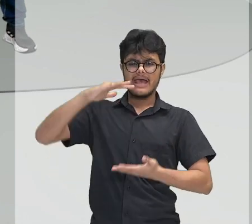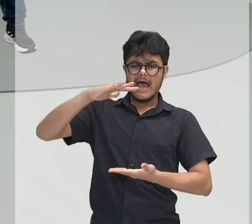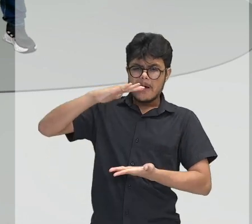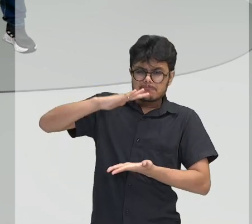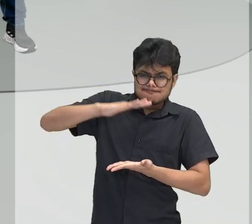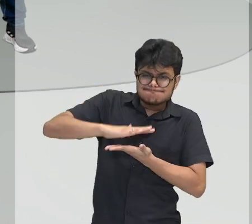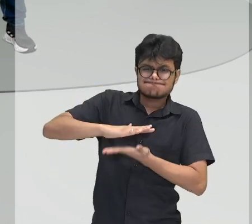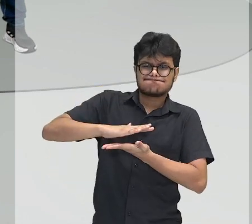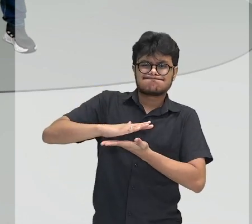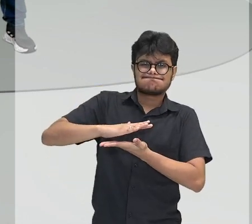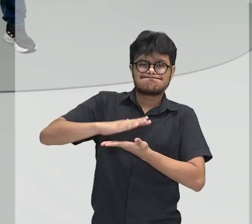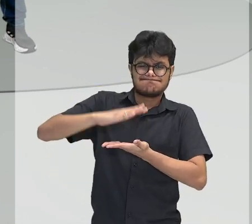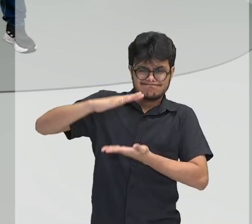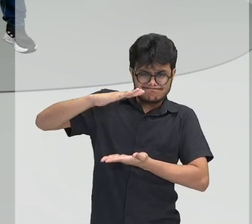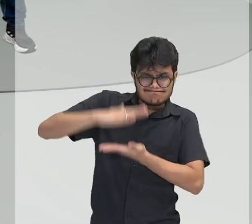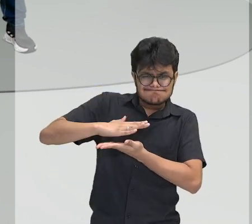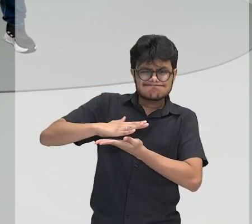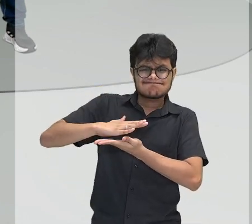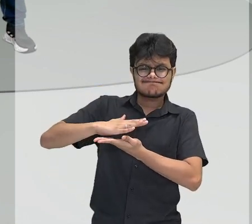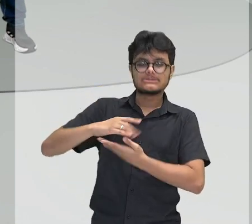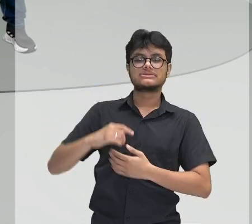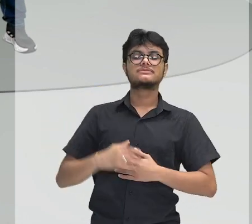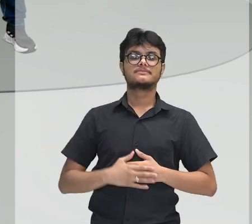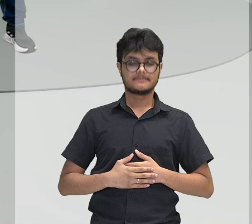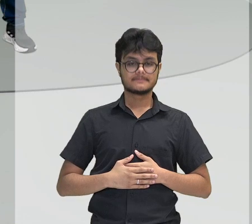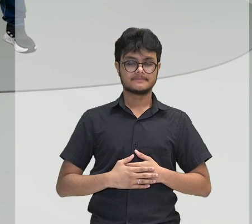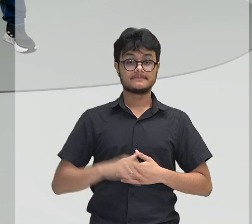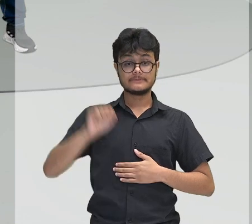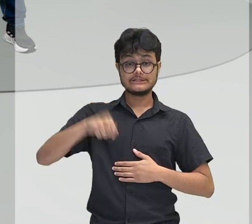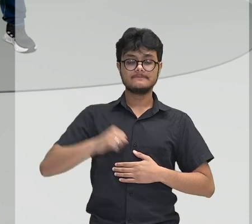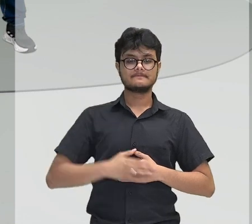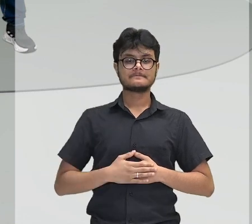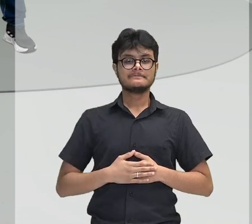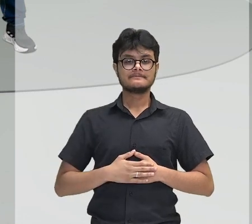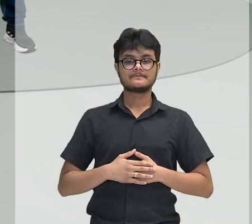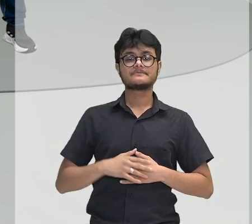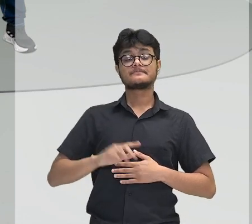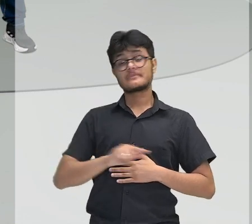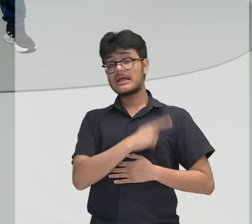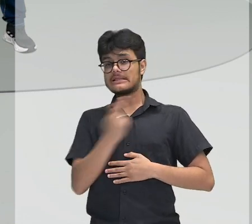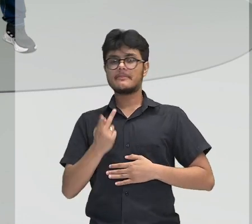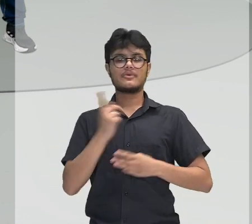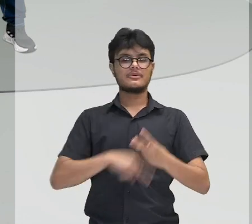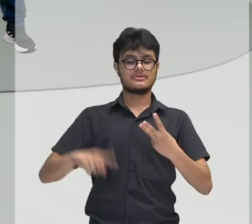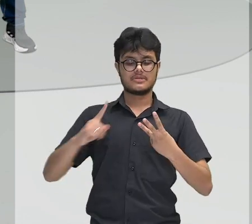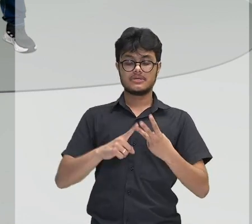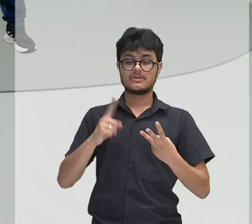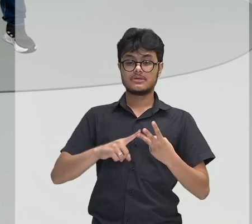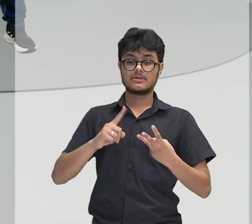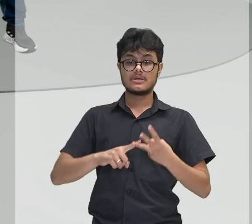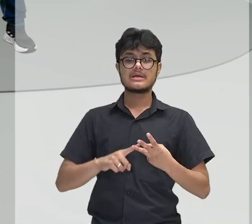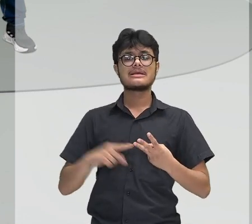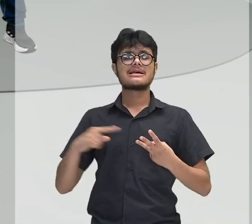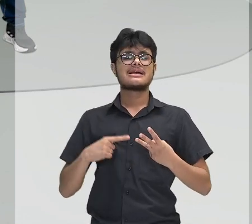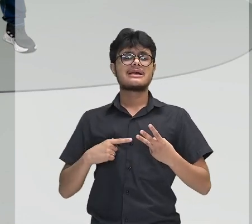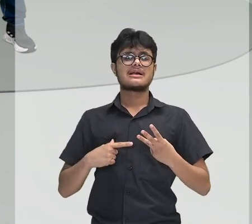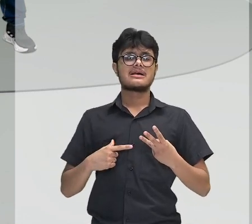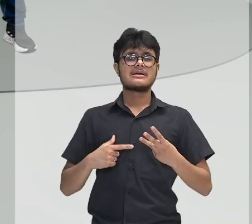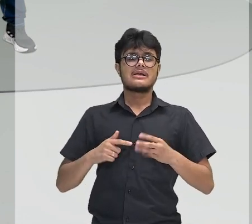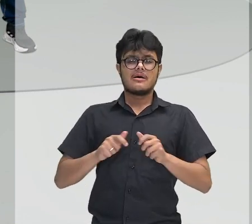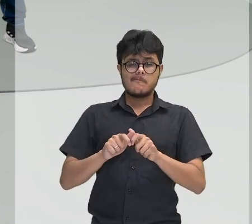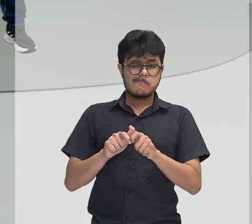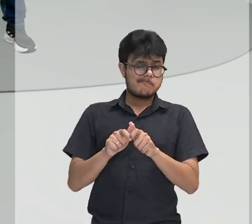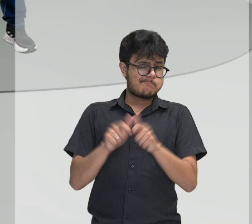Aí comprime essa mistura de ar e combustível e logo na sequência nós temos a terceira fase que é a